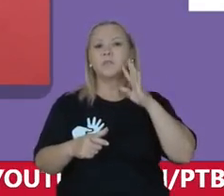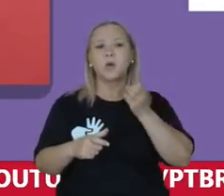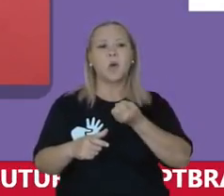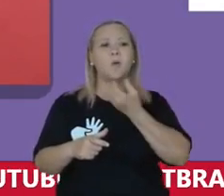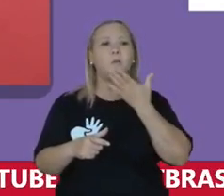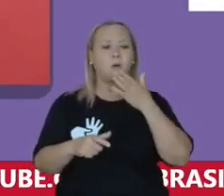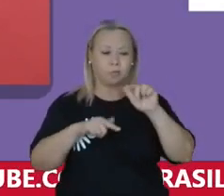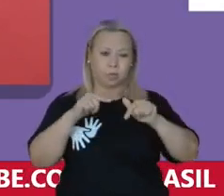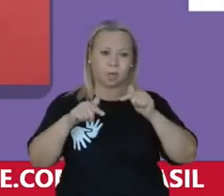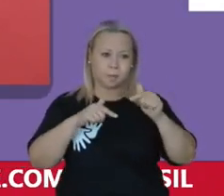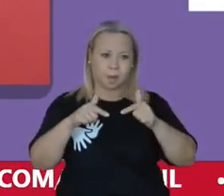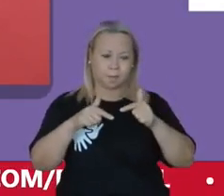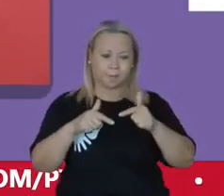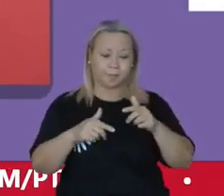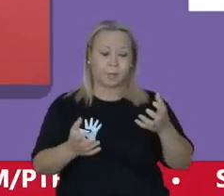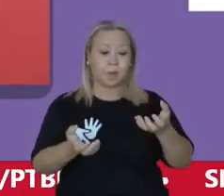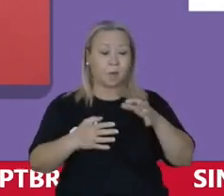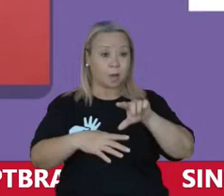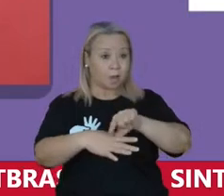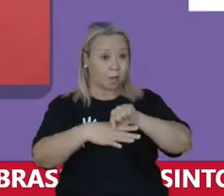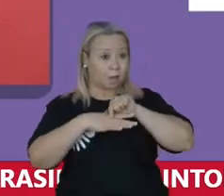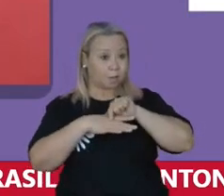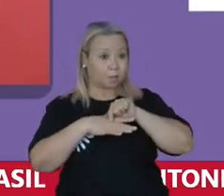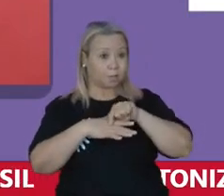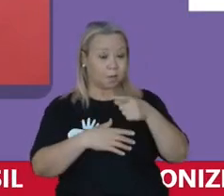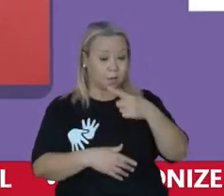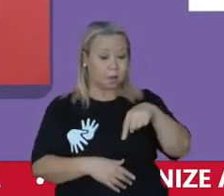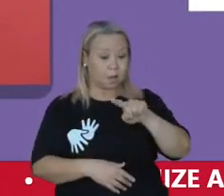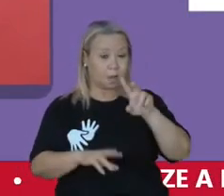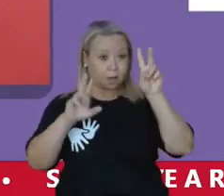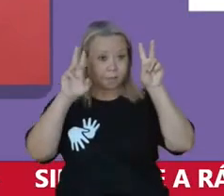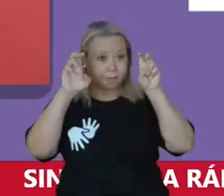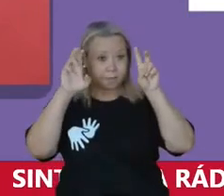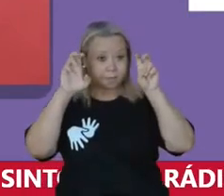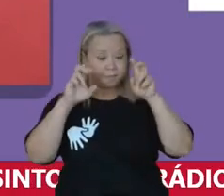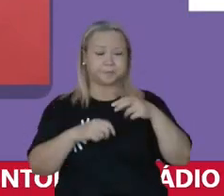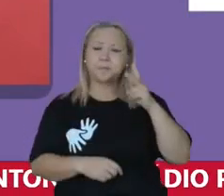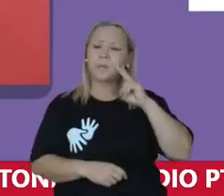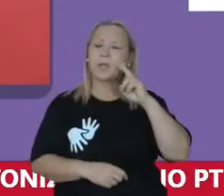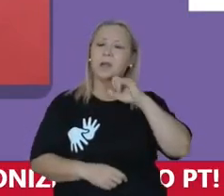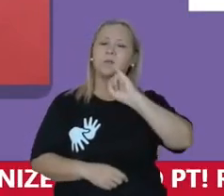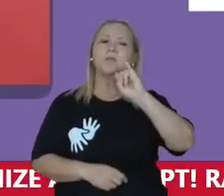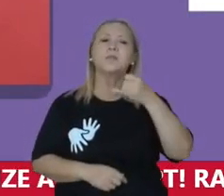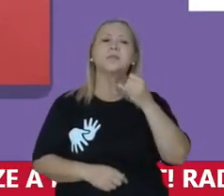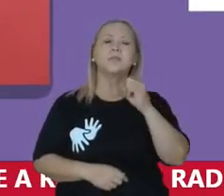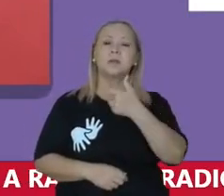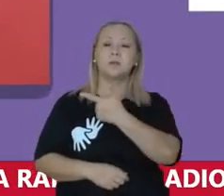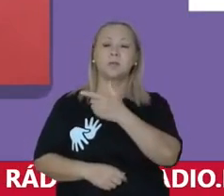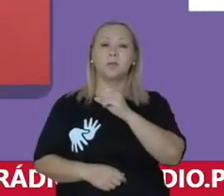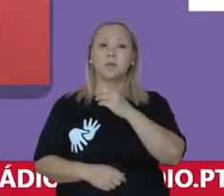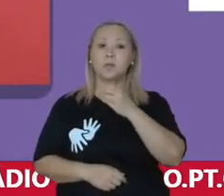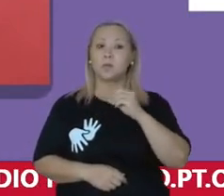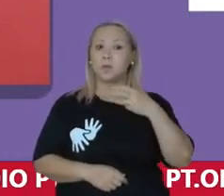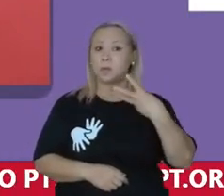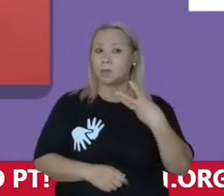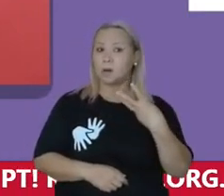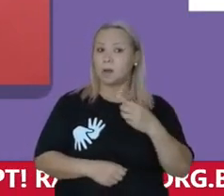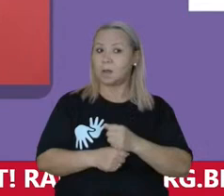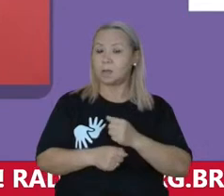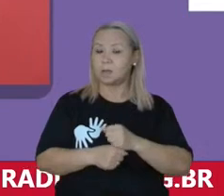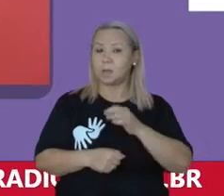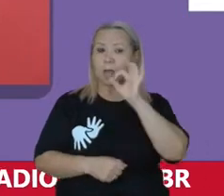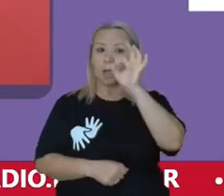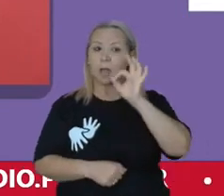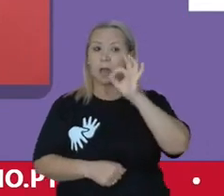queria ressaltar essa questão. Lembro que em janeiro de 2003, a taxa